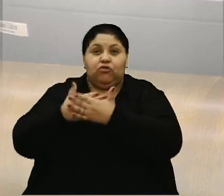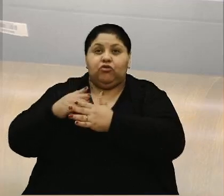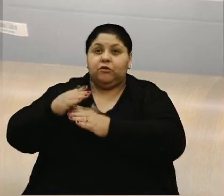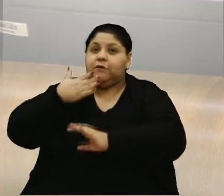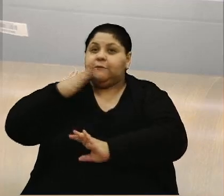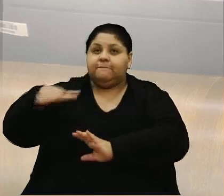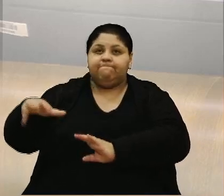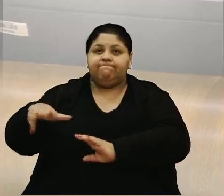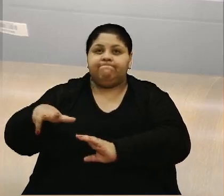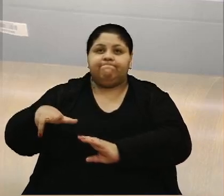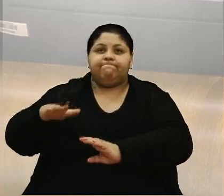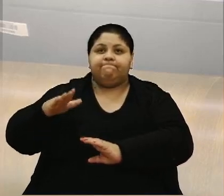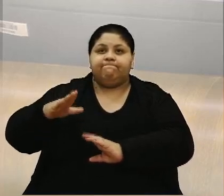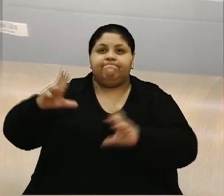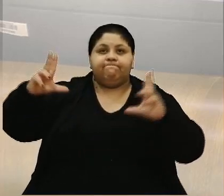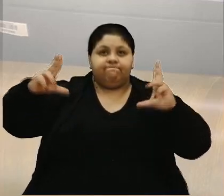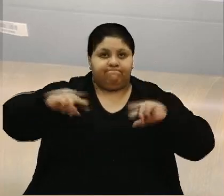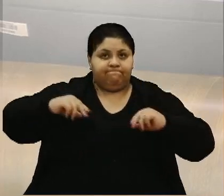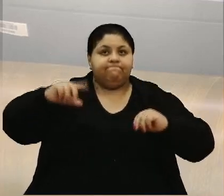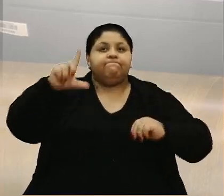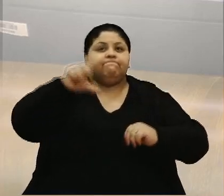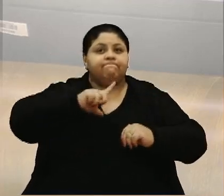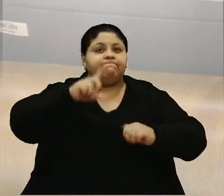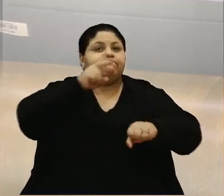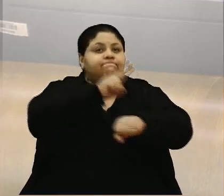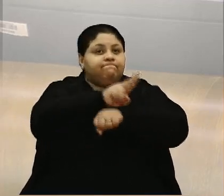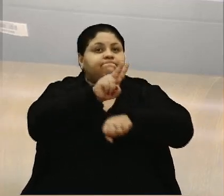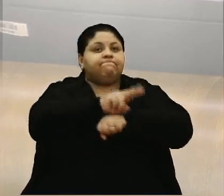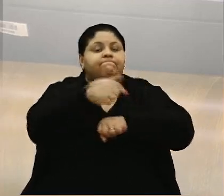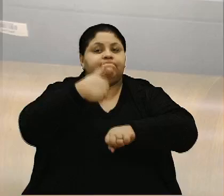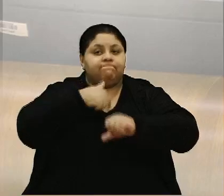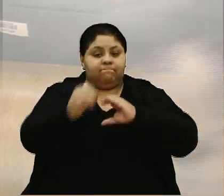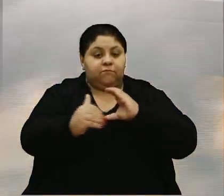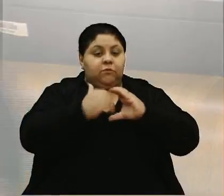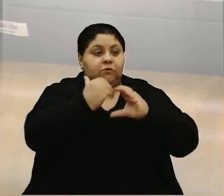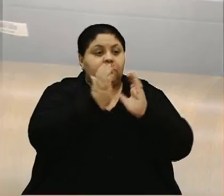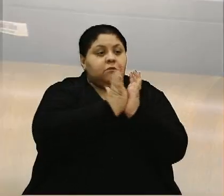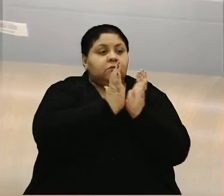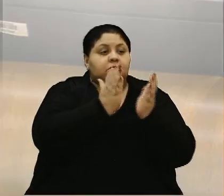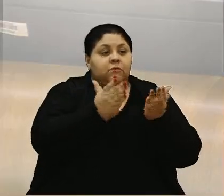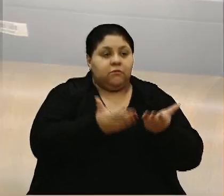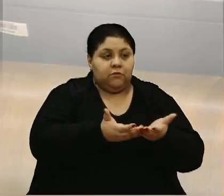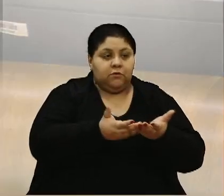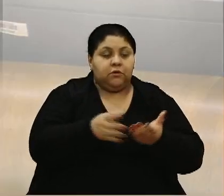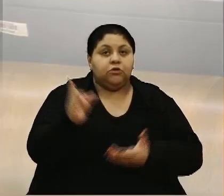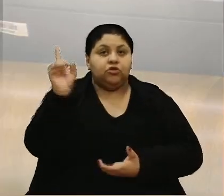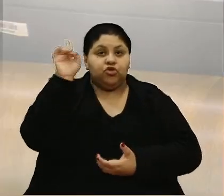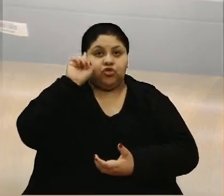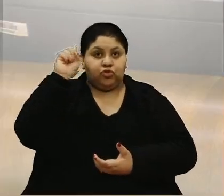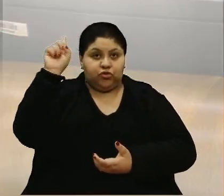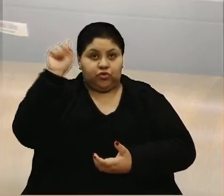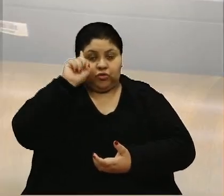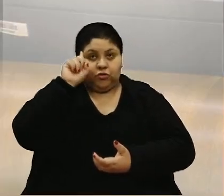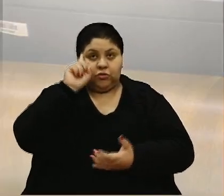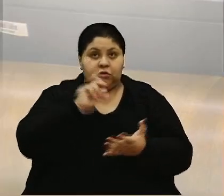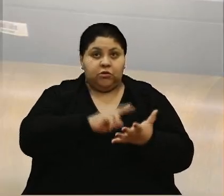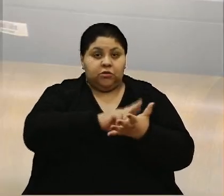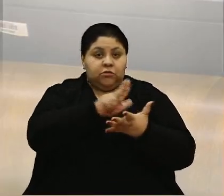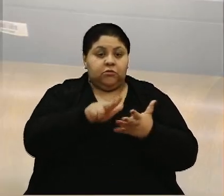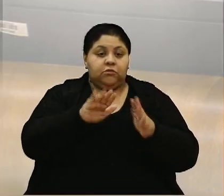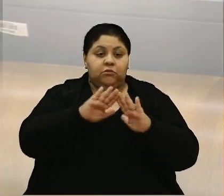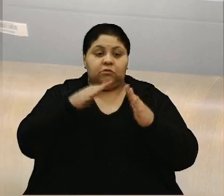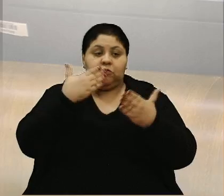isso não é verdade, porque temos. Temos porque eu recebo, pela comissão, diariamente, diversas